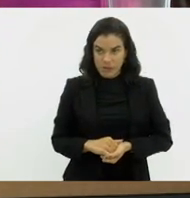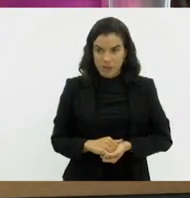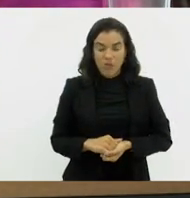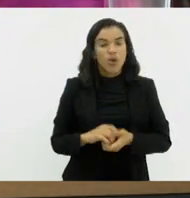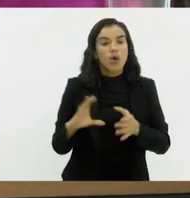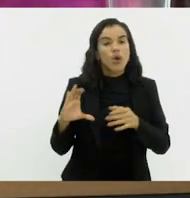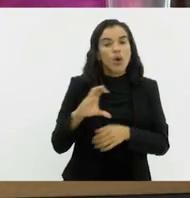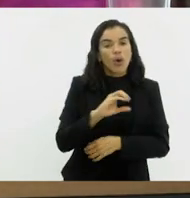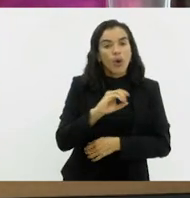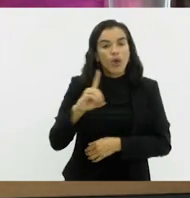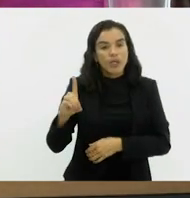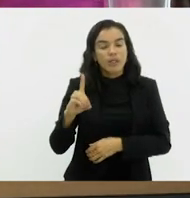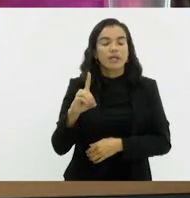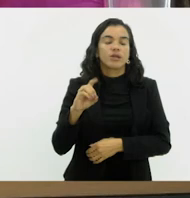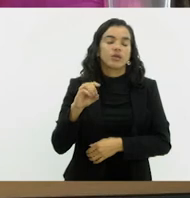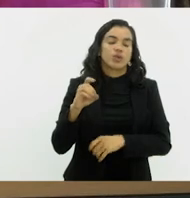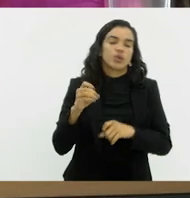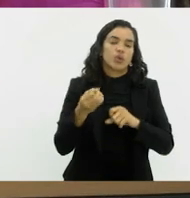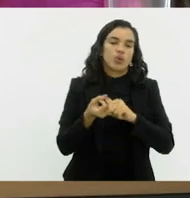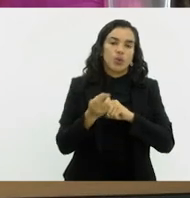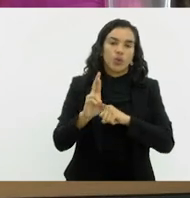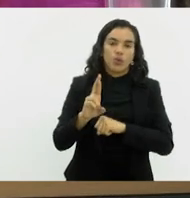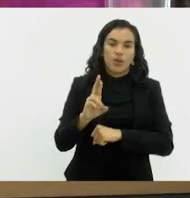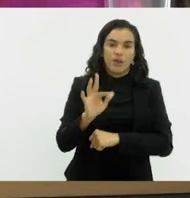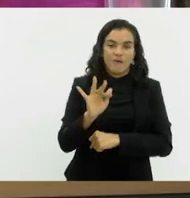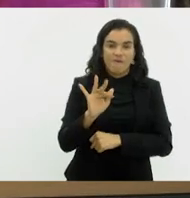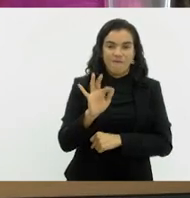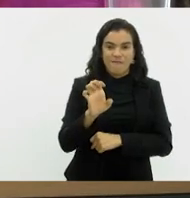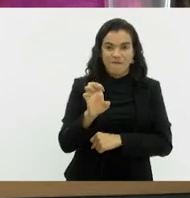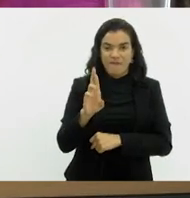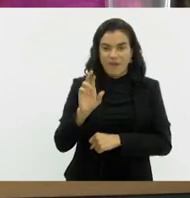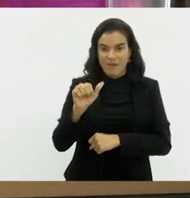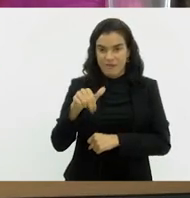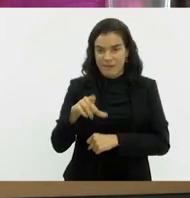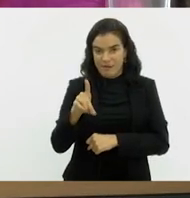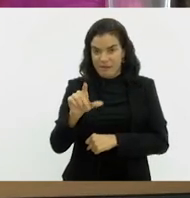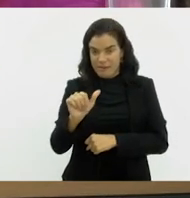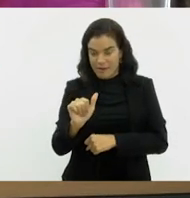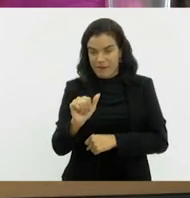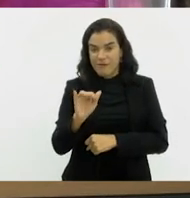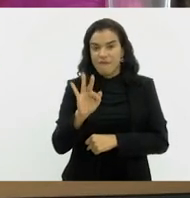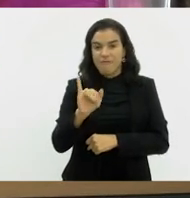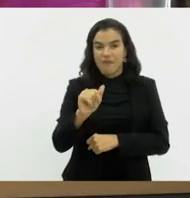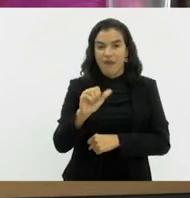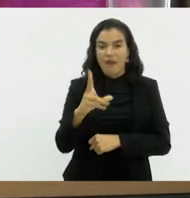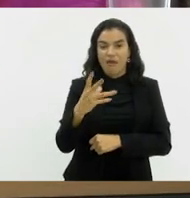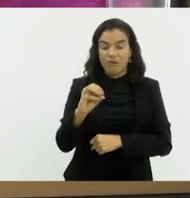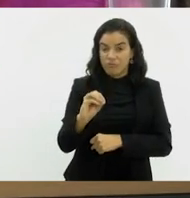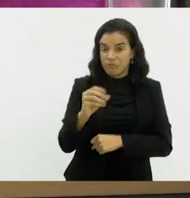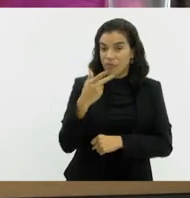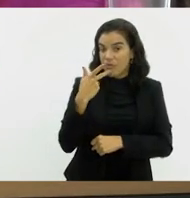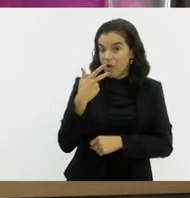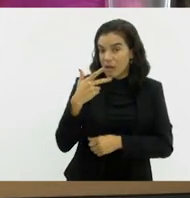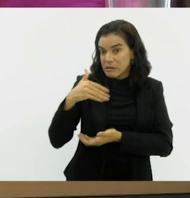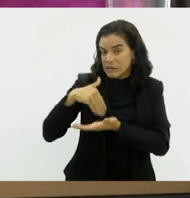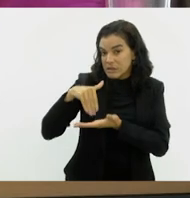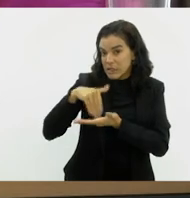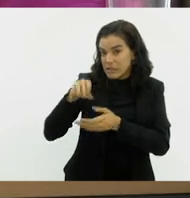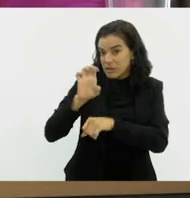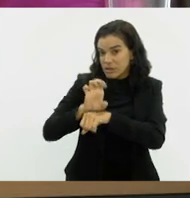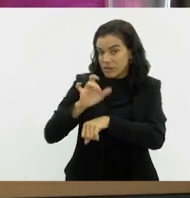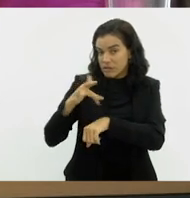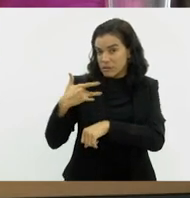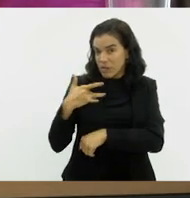coordenada pela subsecretária doutora Fernanda Fialho. Além dessa, isso eu estou falando pela Secretaria de Estado de